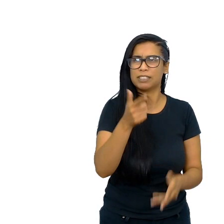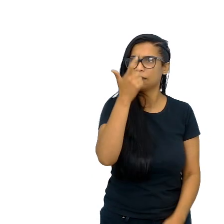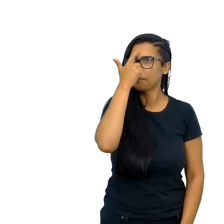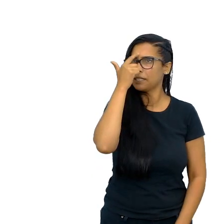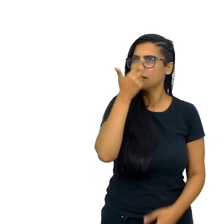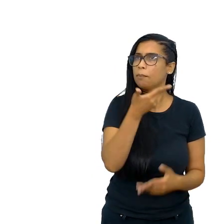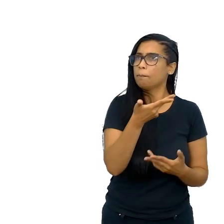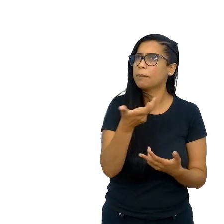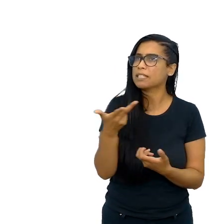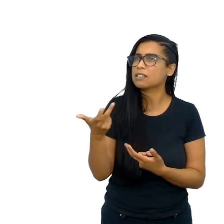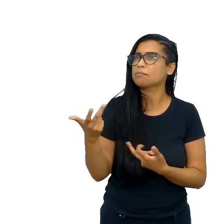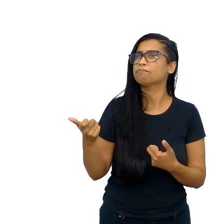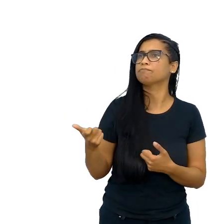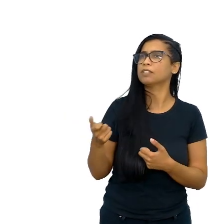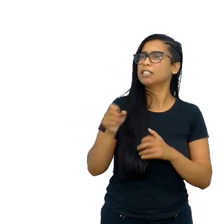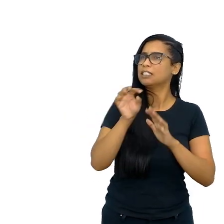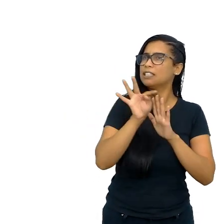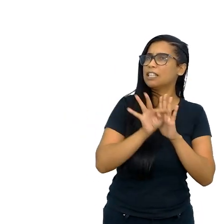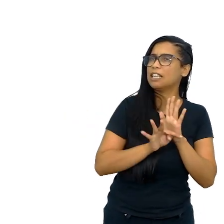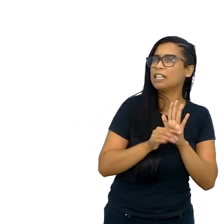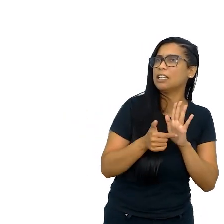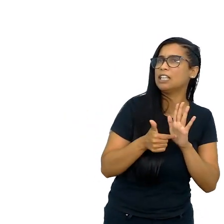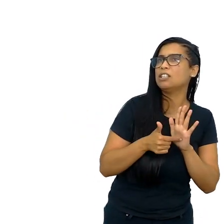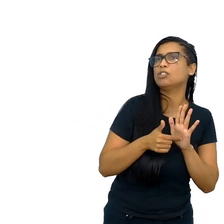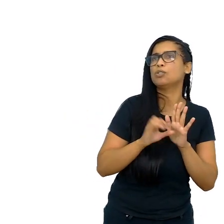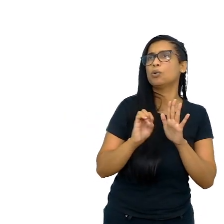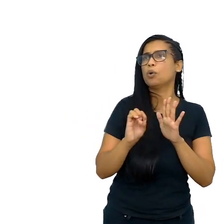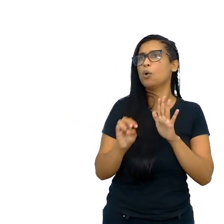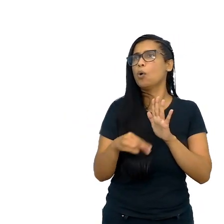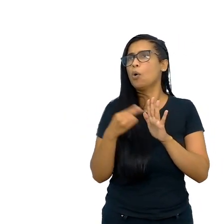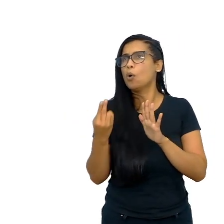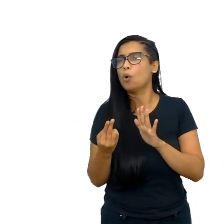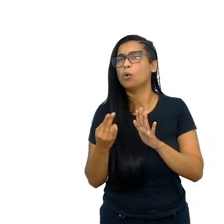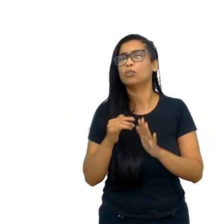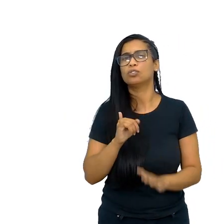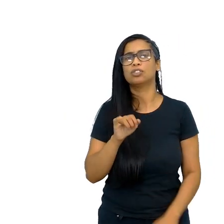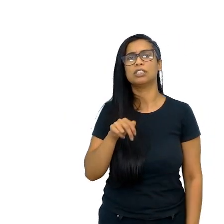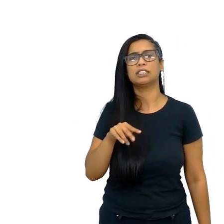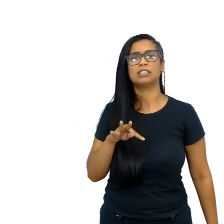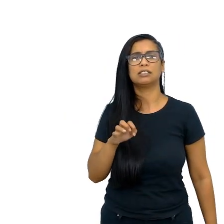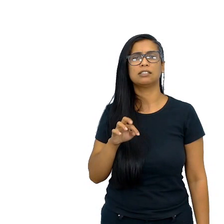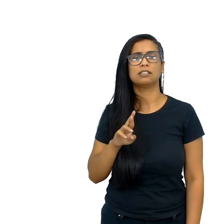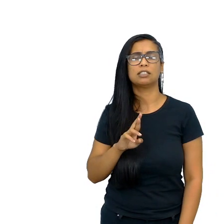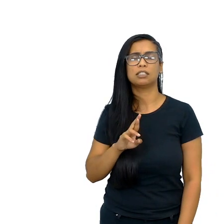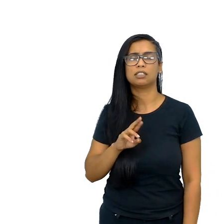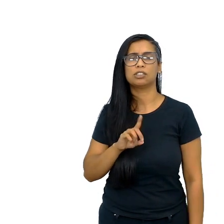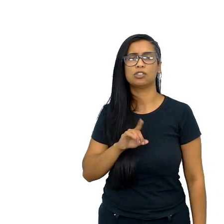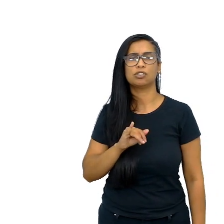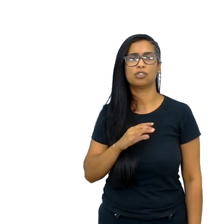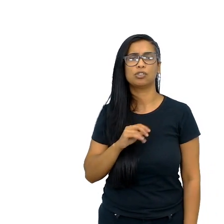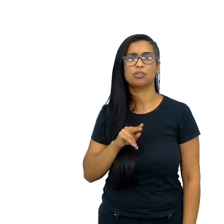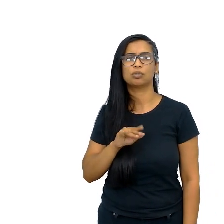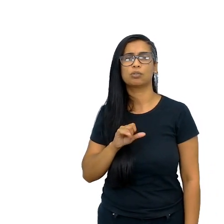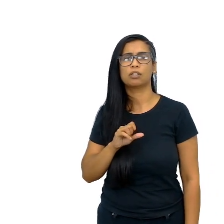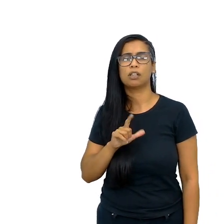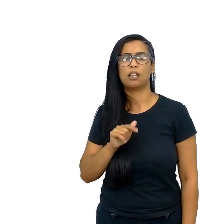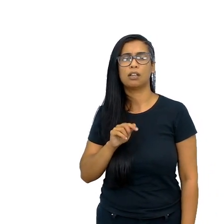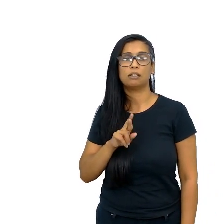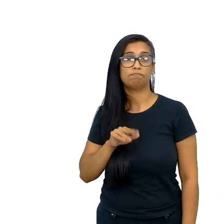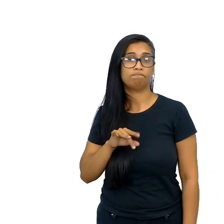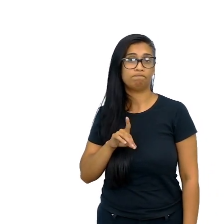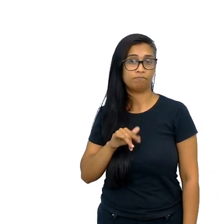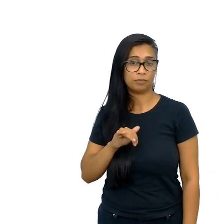de intertextualidade ou de interdiscursividade, nós estamos pensando nas relações existentes entre